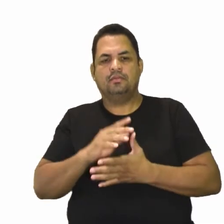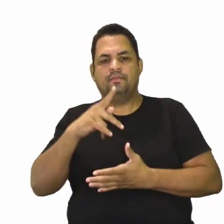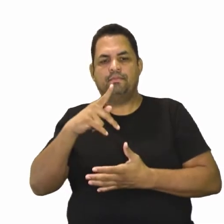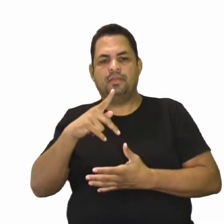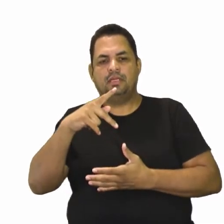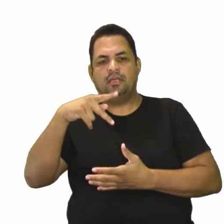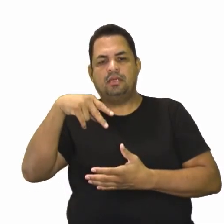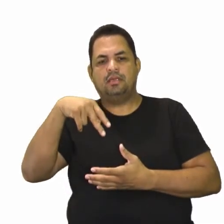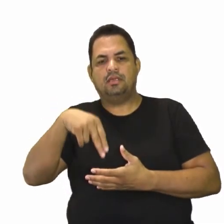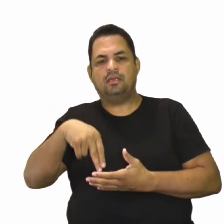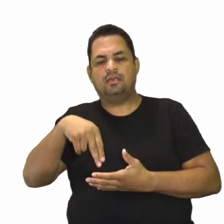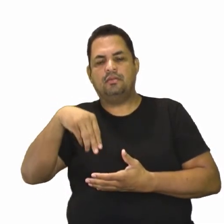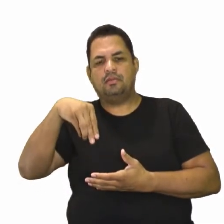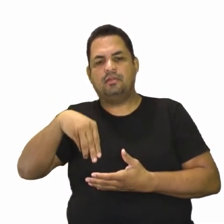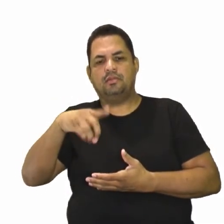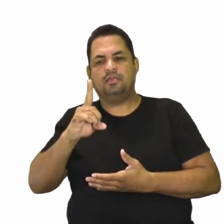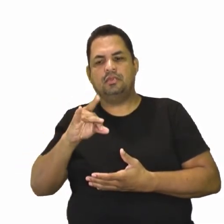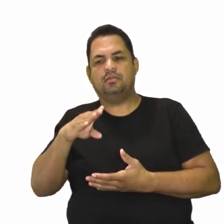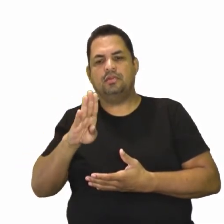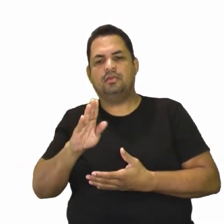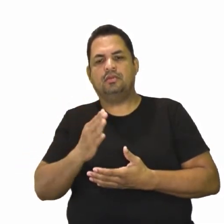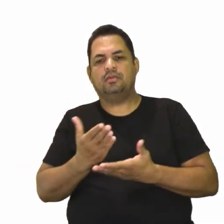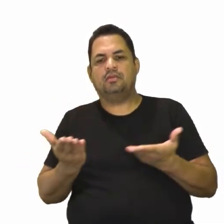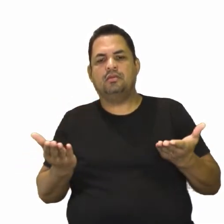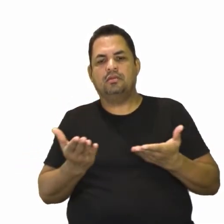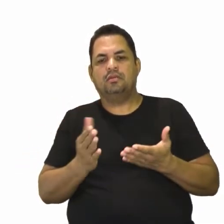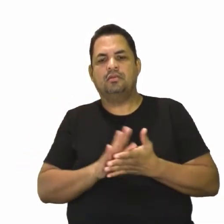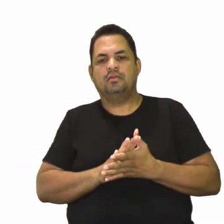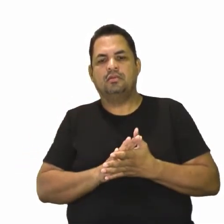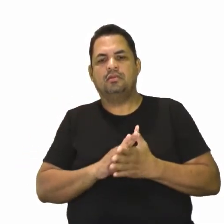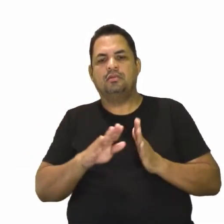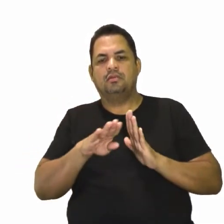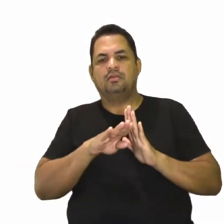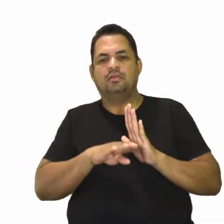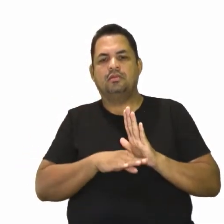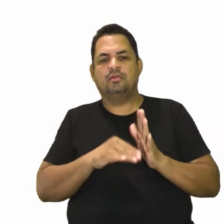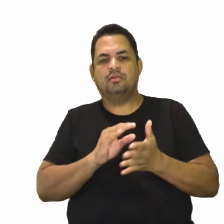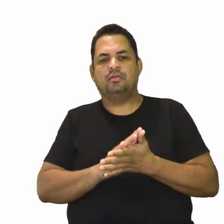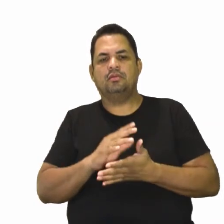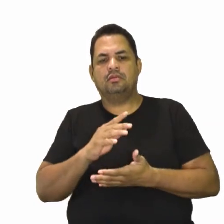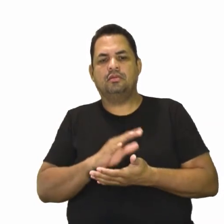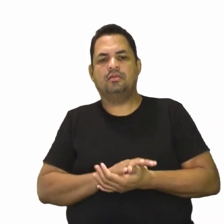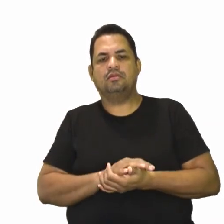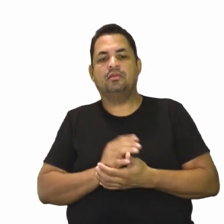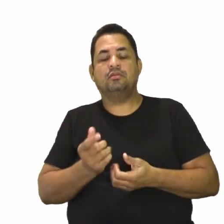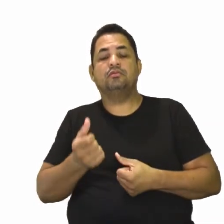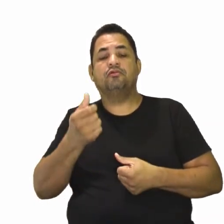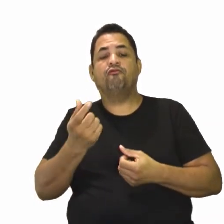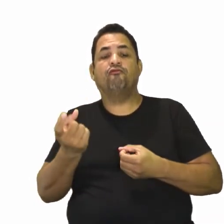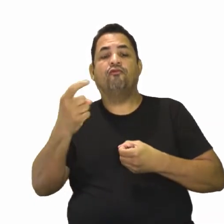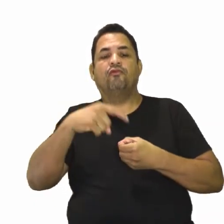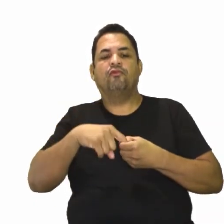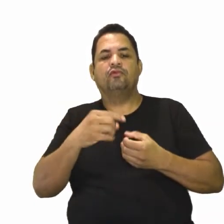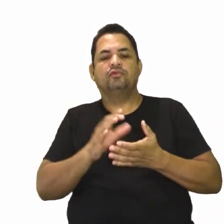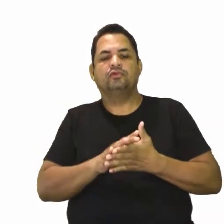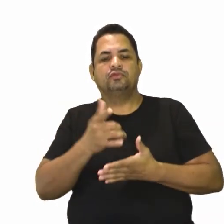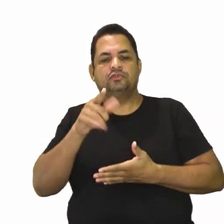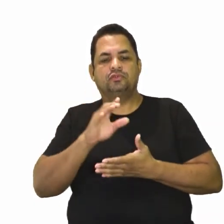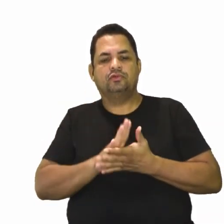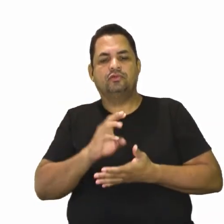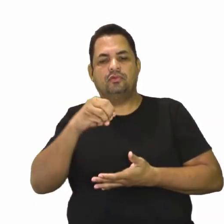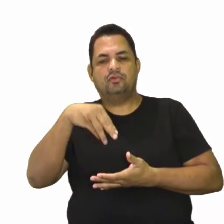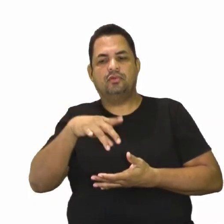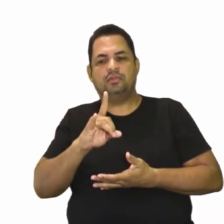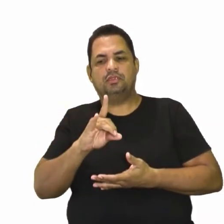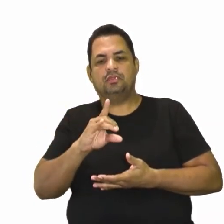no PMDB. Só a critério de parênteses aqui, o PMDB hoje voltou a ser novamente MDB,